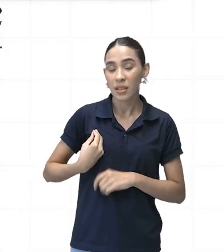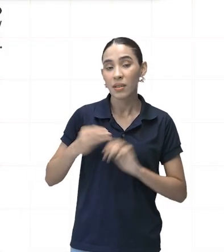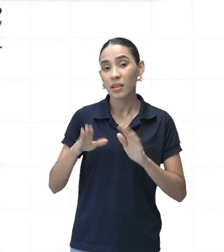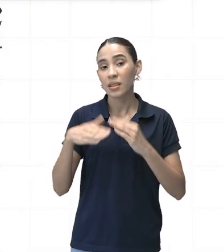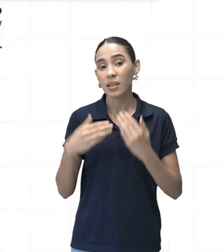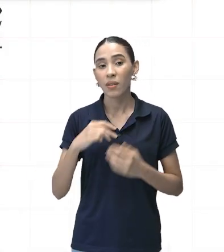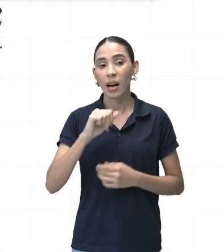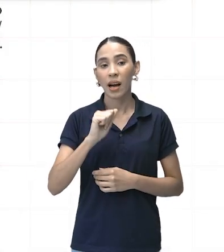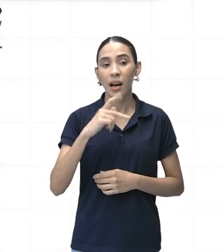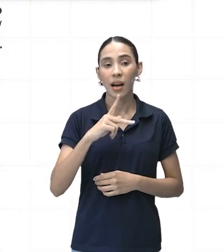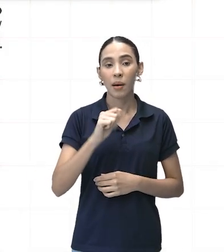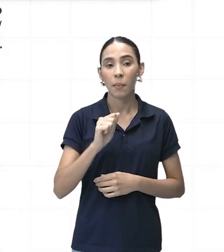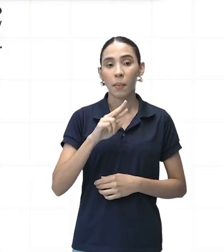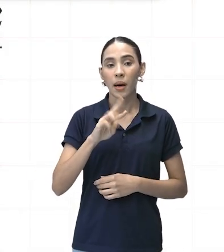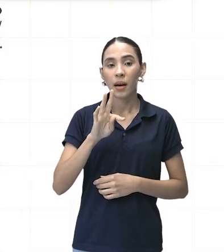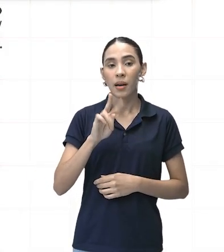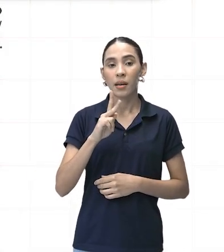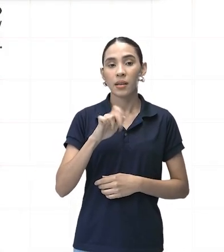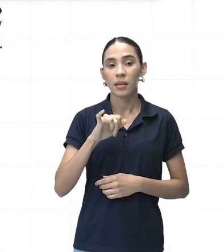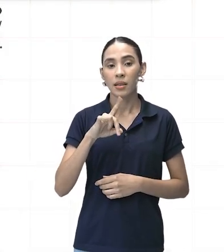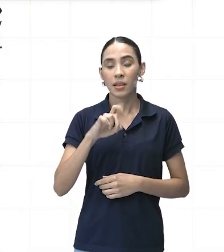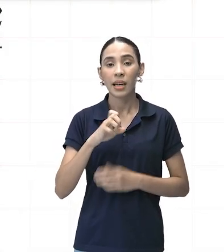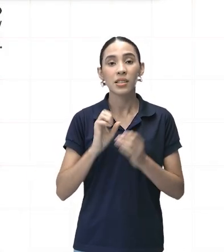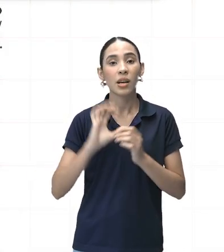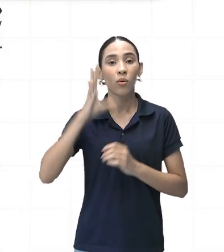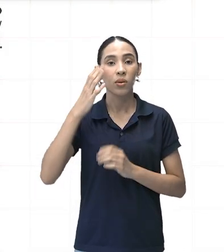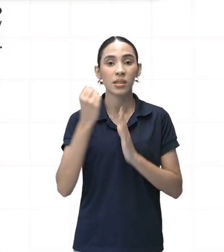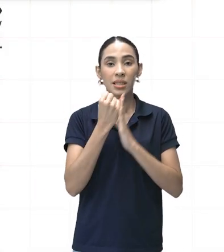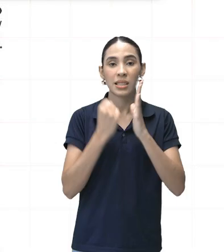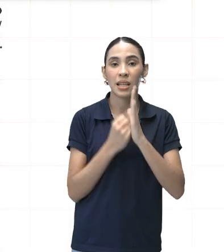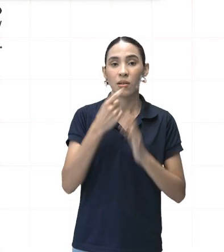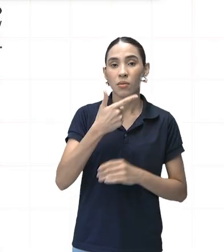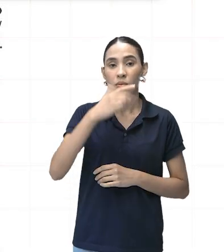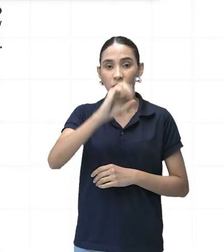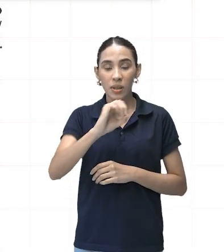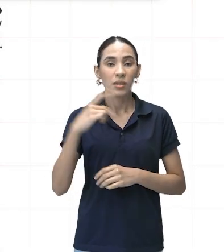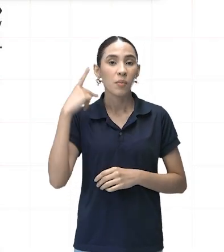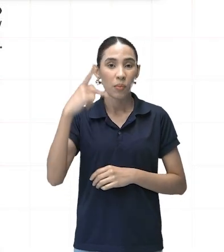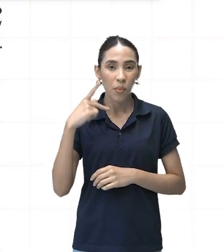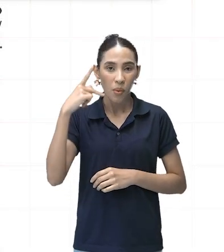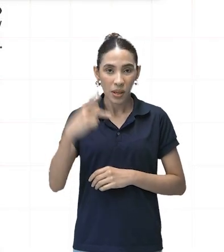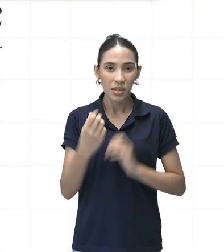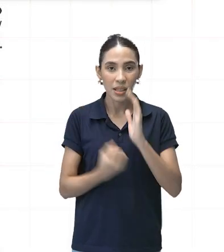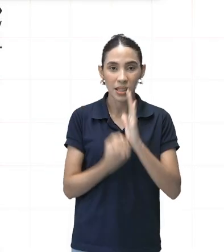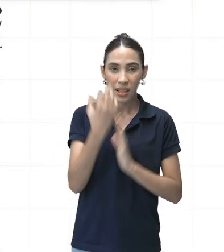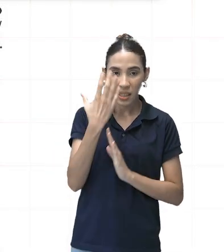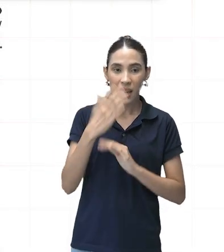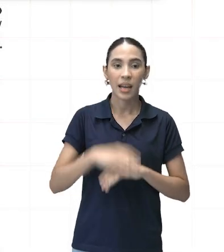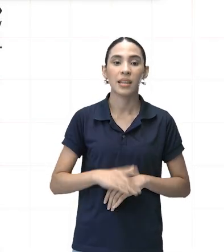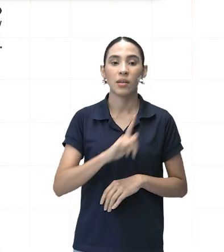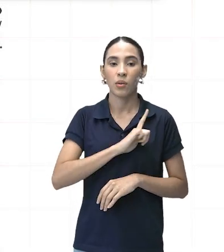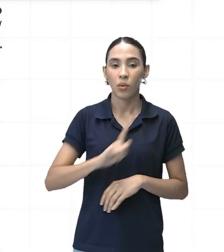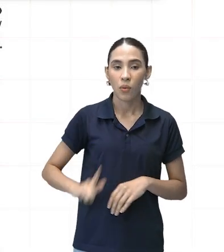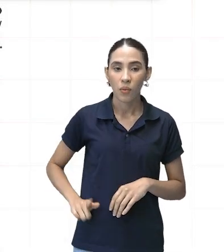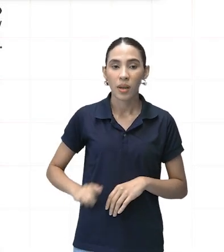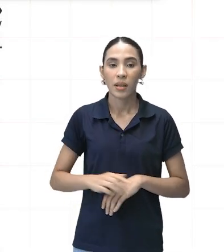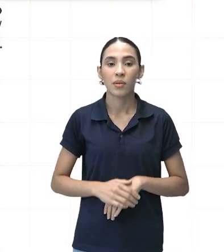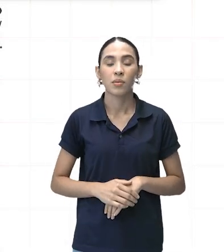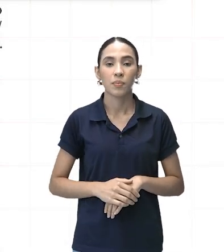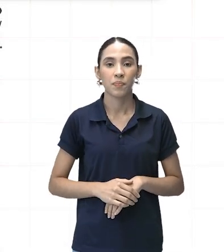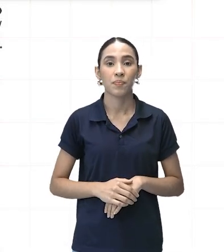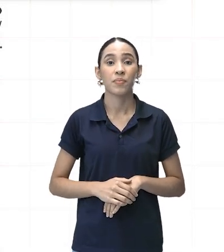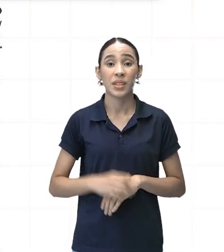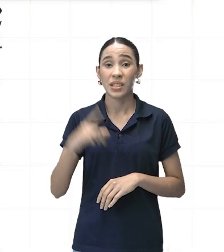Então, o apartheid, gente, vai ocorrer aí no século XX, onde essa política implementada pelo governo, que